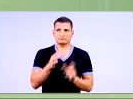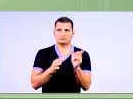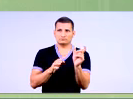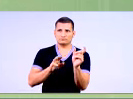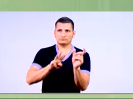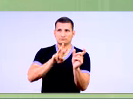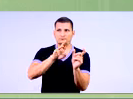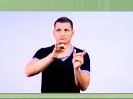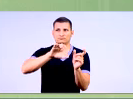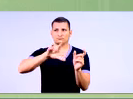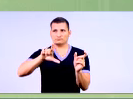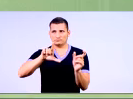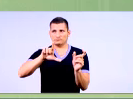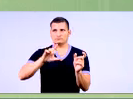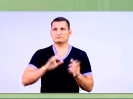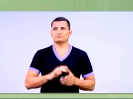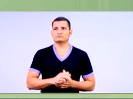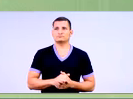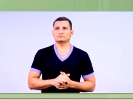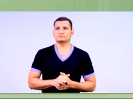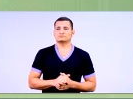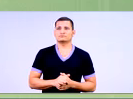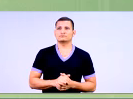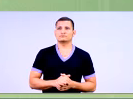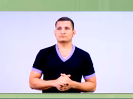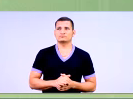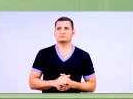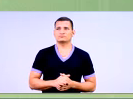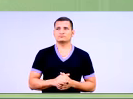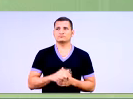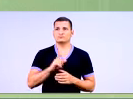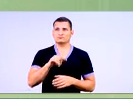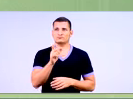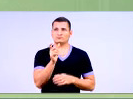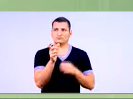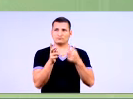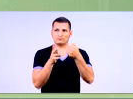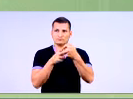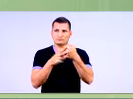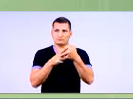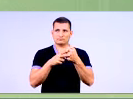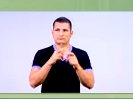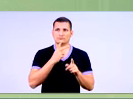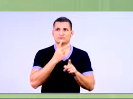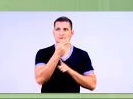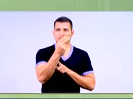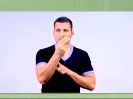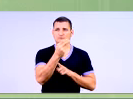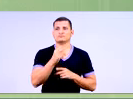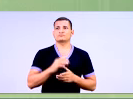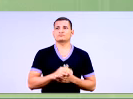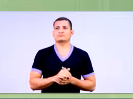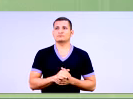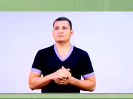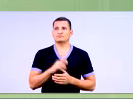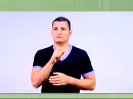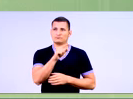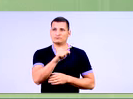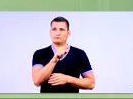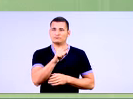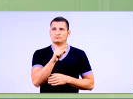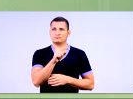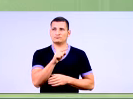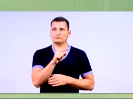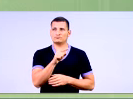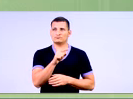gente tem uma academia com esse nome, win, de vencer, é o verbo vencer. You will win, você vencerá.